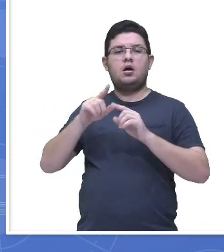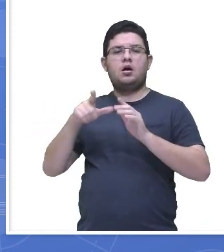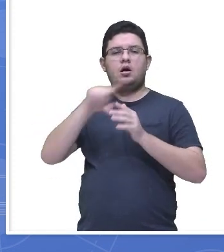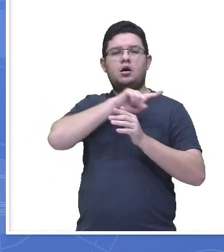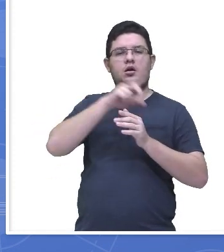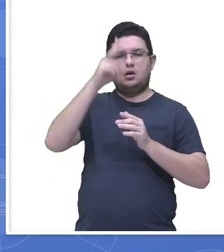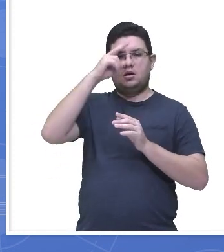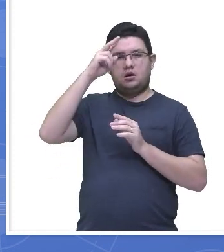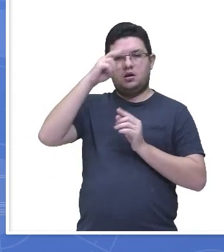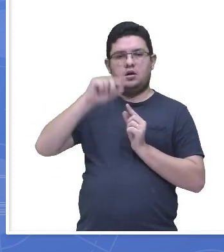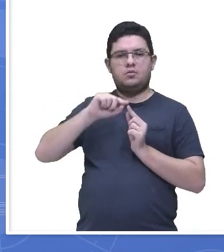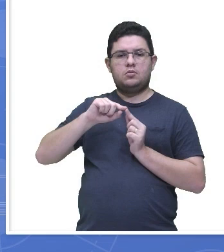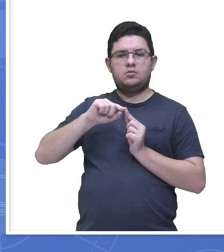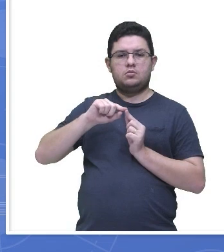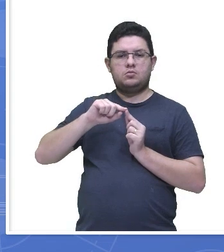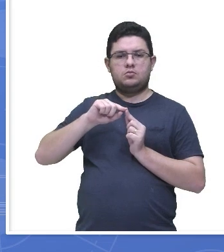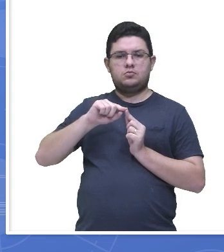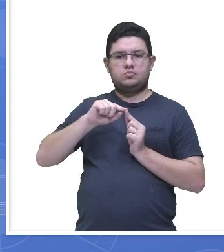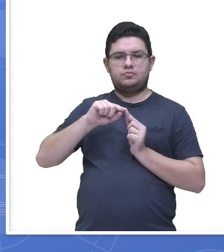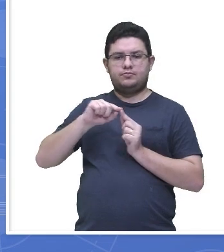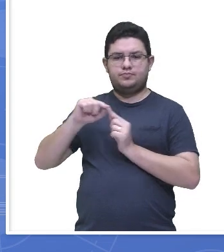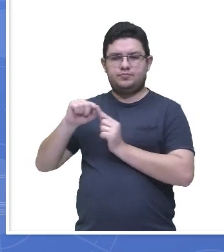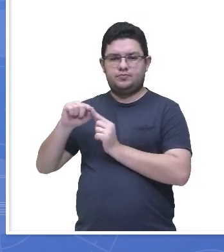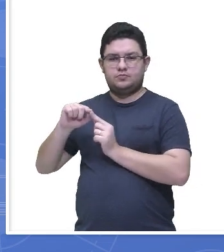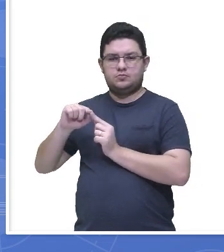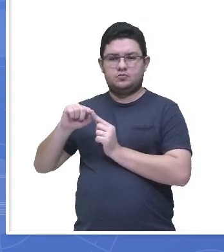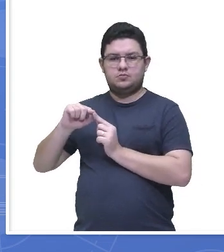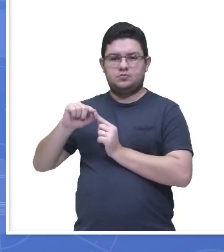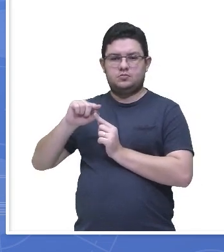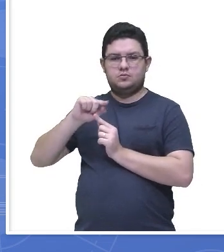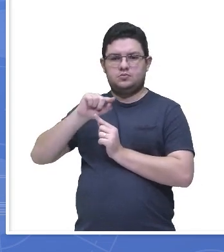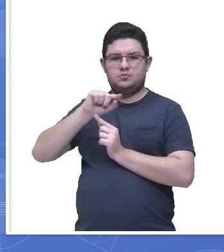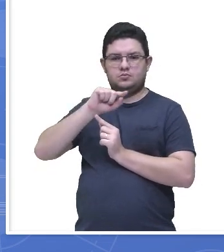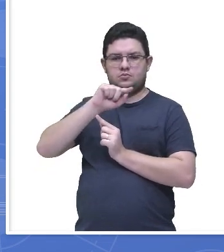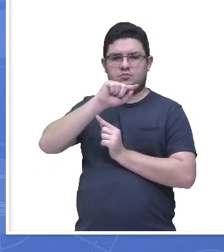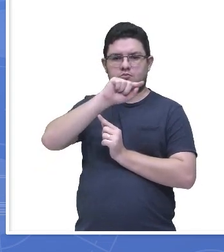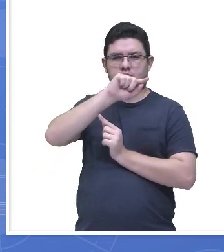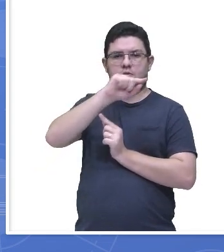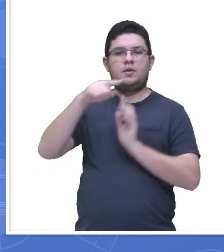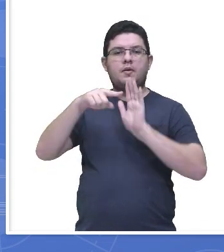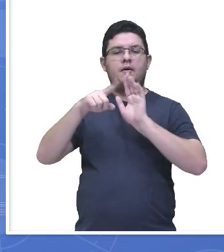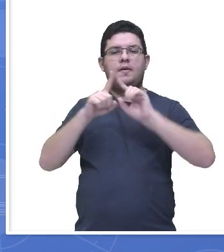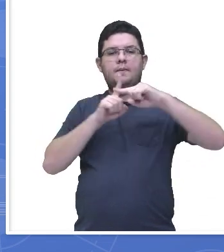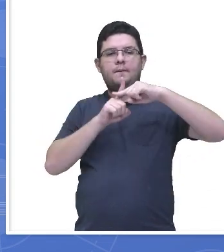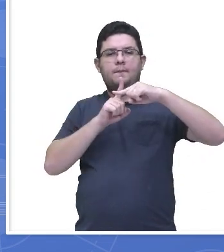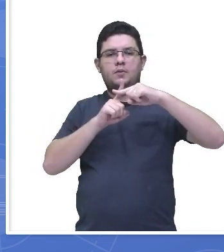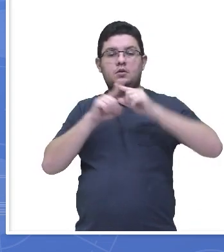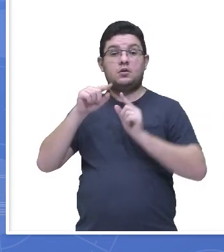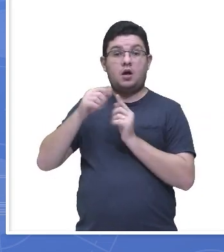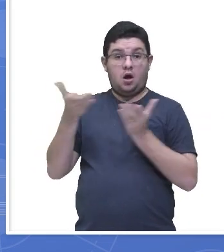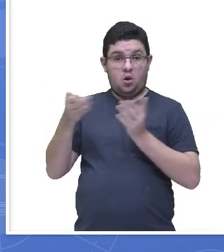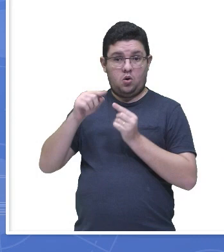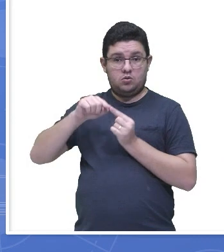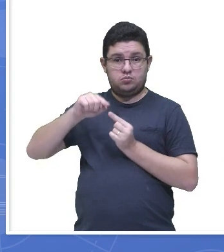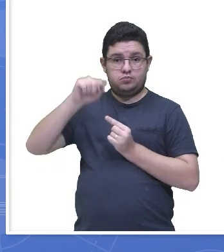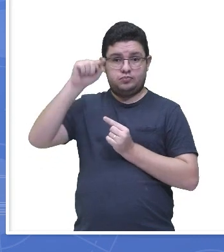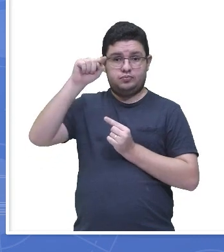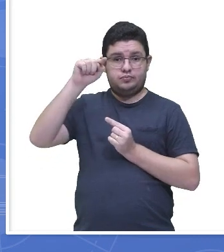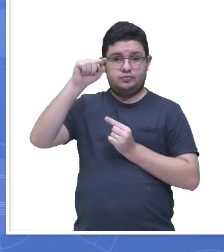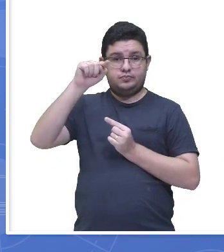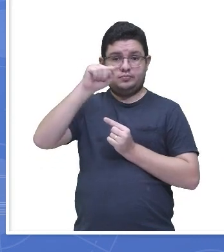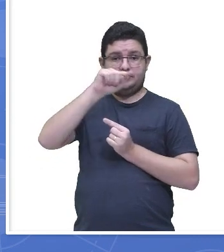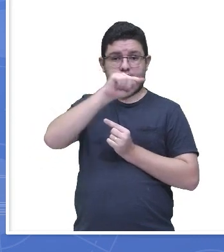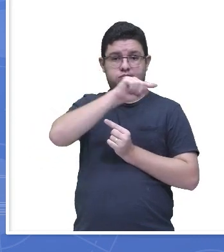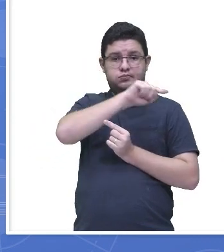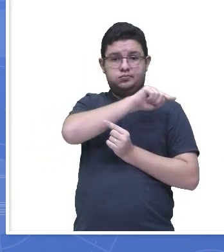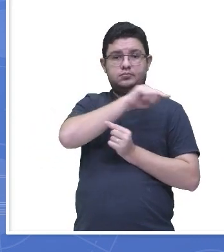negativo. Então aí nós temos uma função decrescente. Nesse caso da função decrescente, nesse